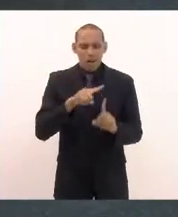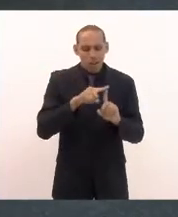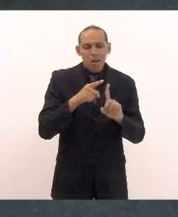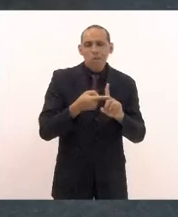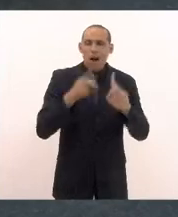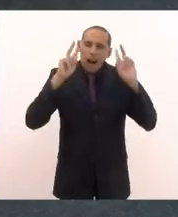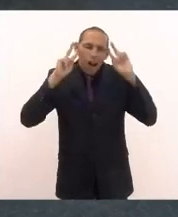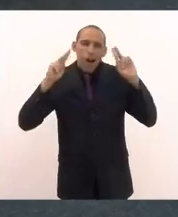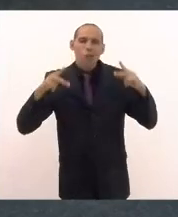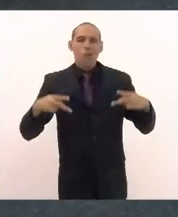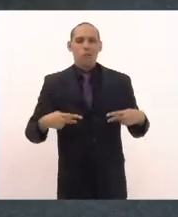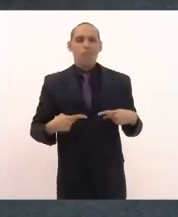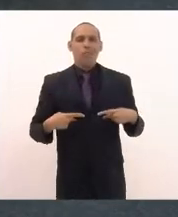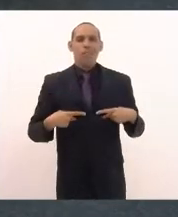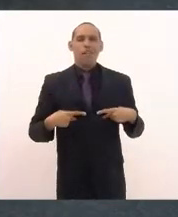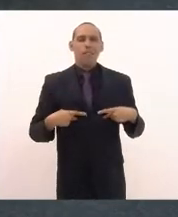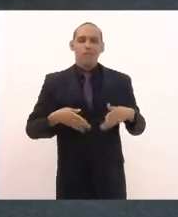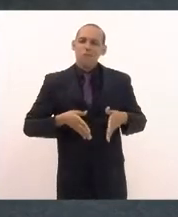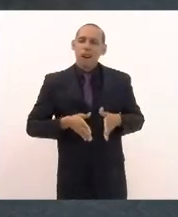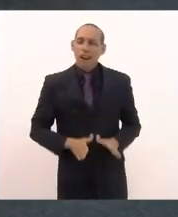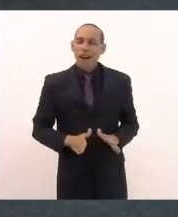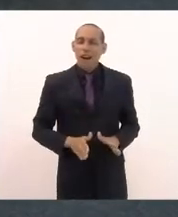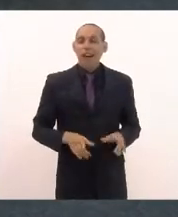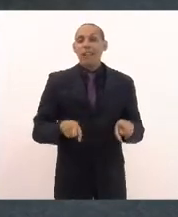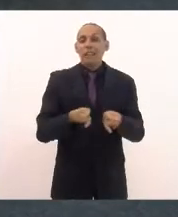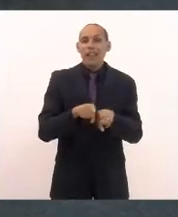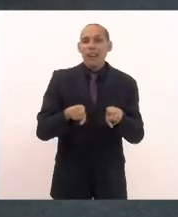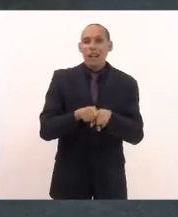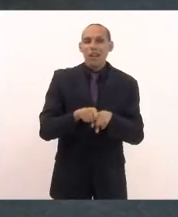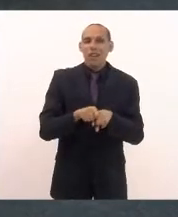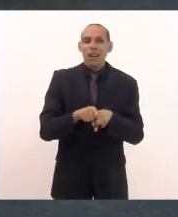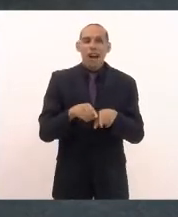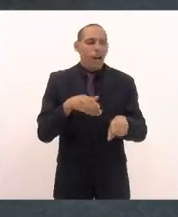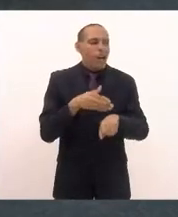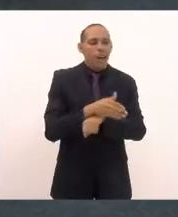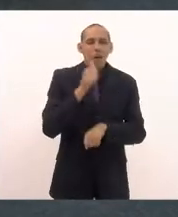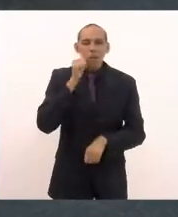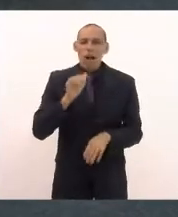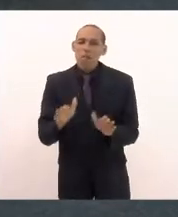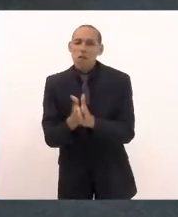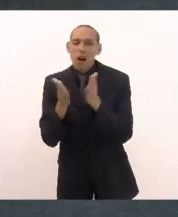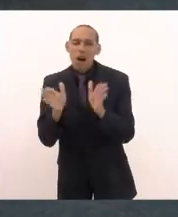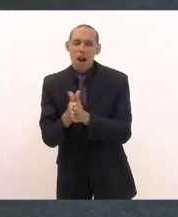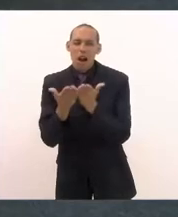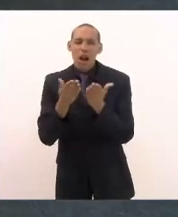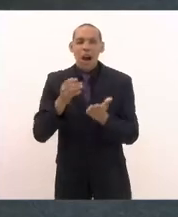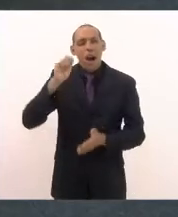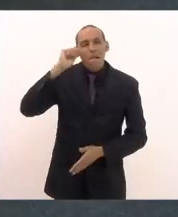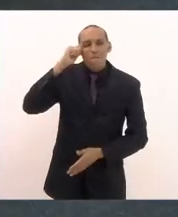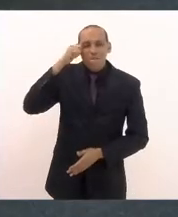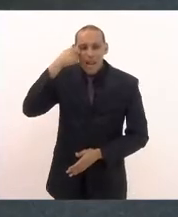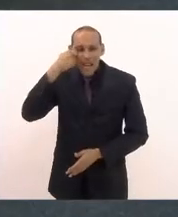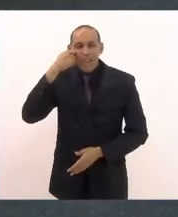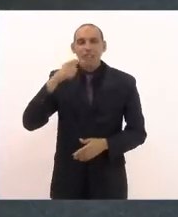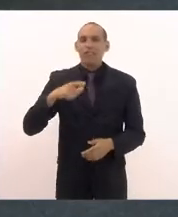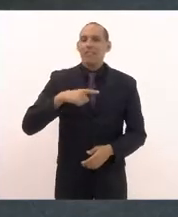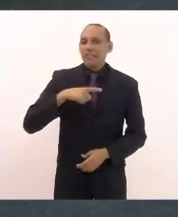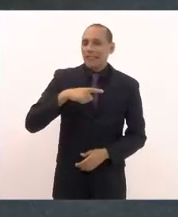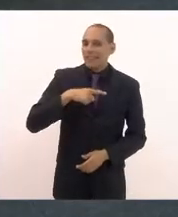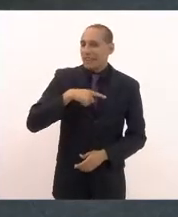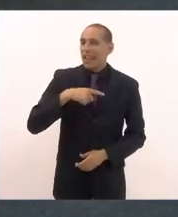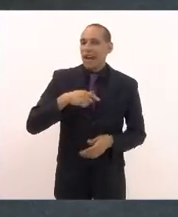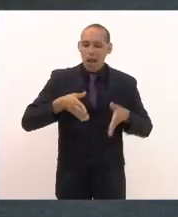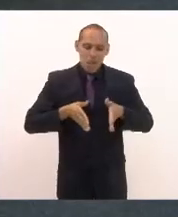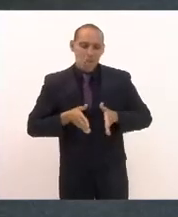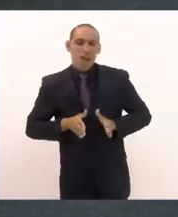humanizado, falando do acesso das mulheres mais pobres, em especial as mulheres pretas, ao parto humanizado, e